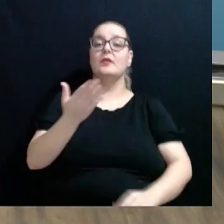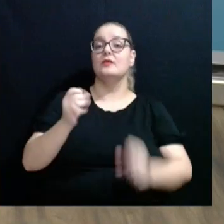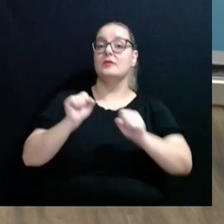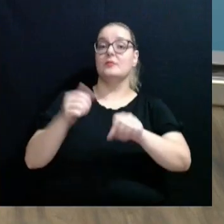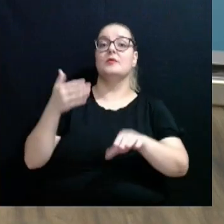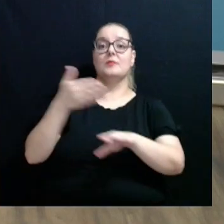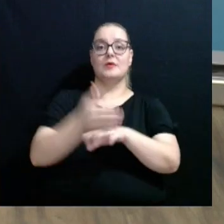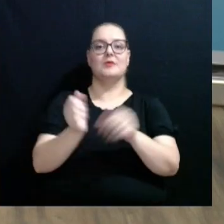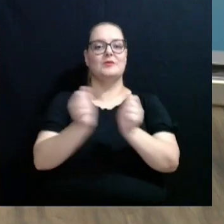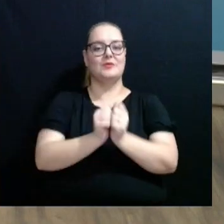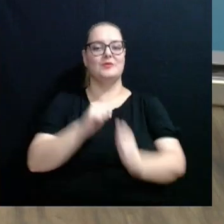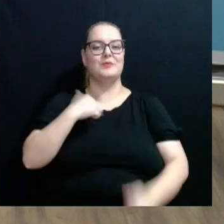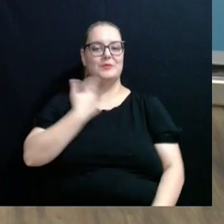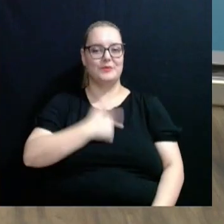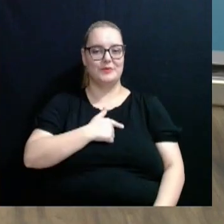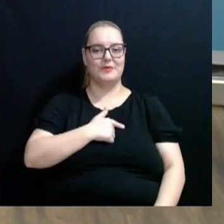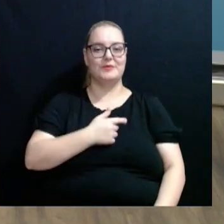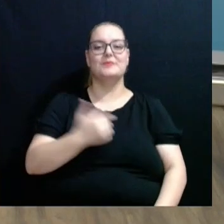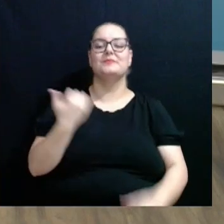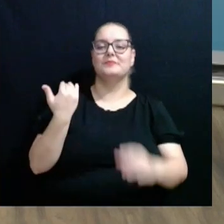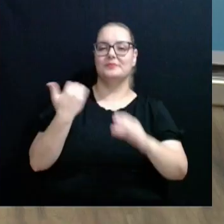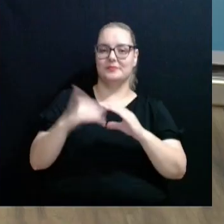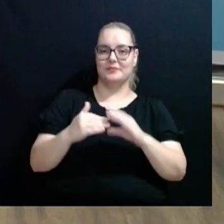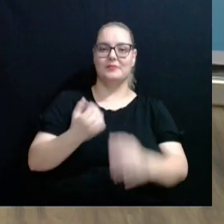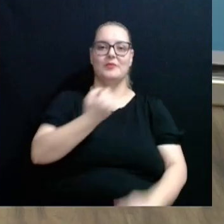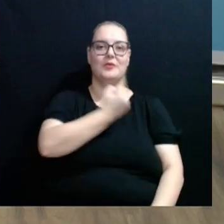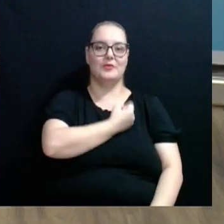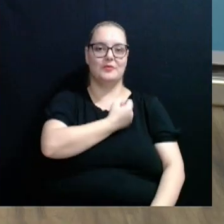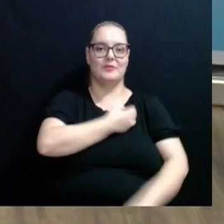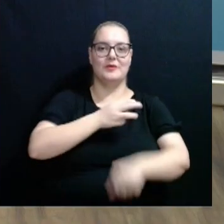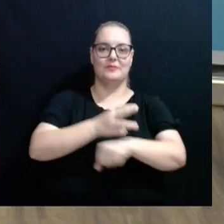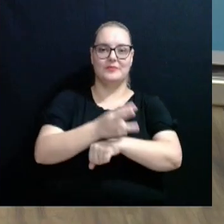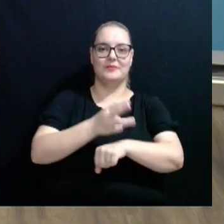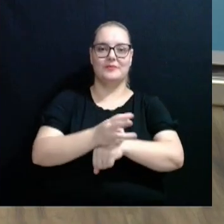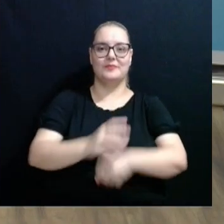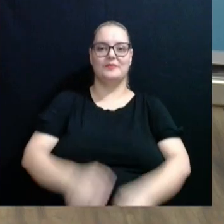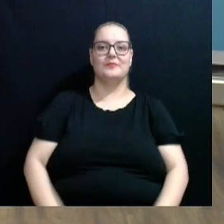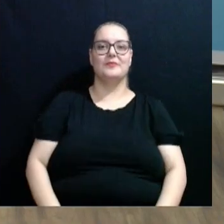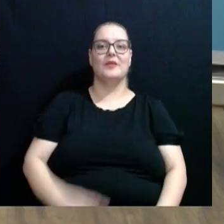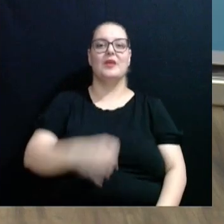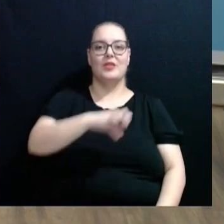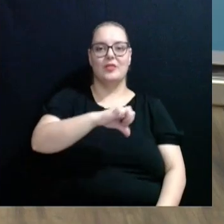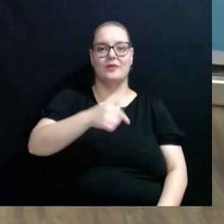gente, viu? Mandando a sua mensagem para o nosso WhatsApp, é o